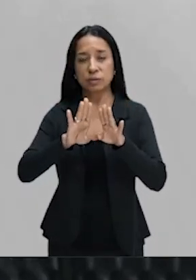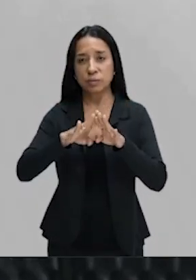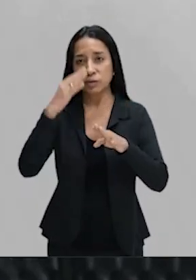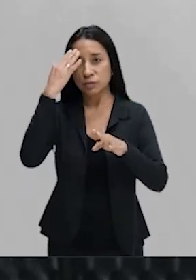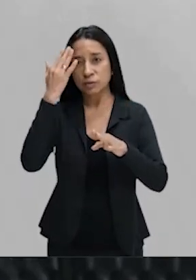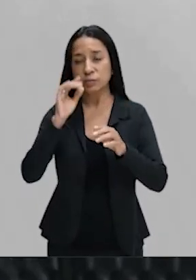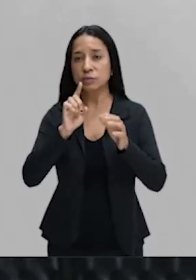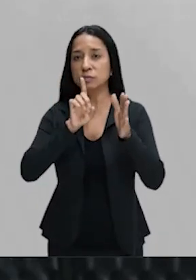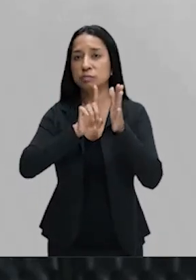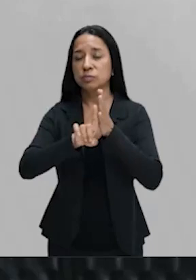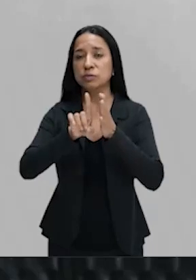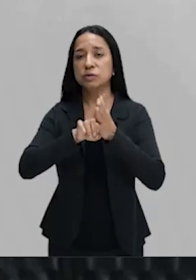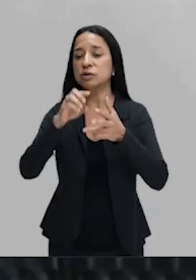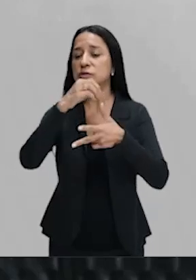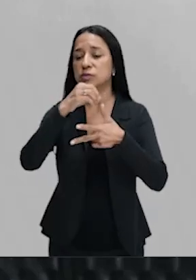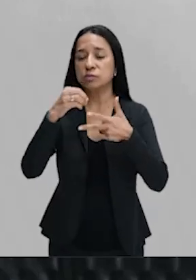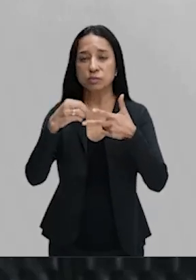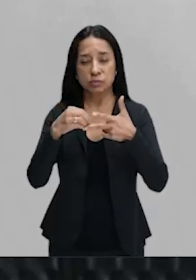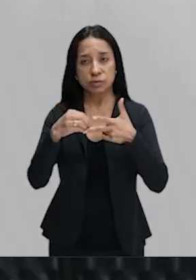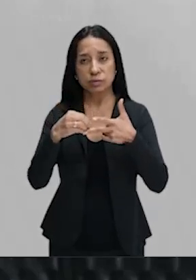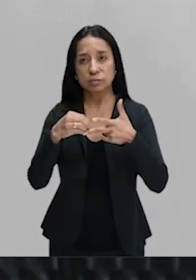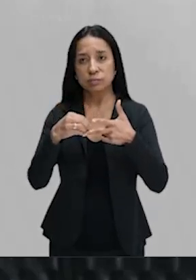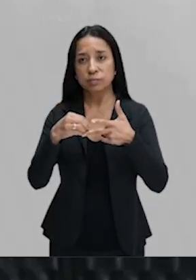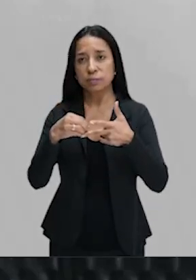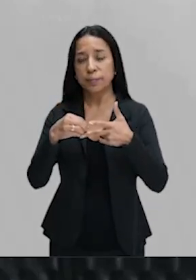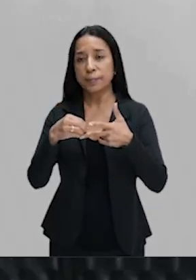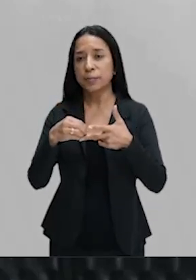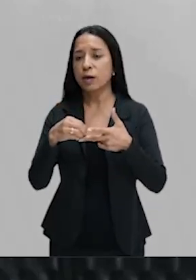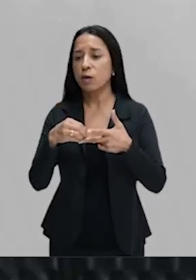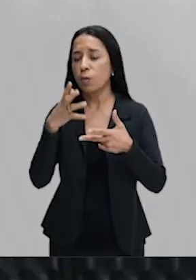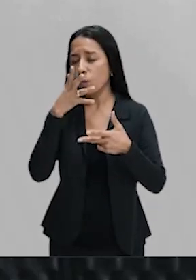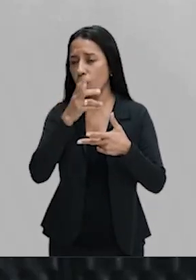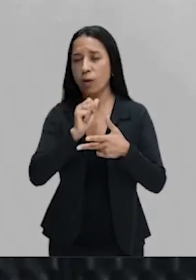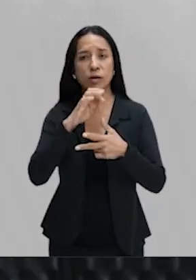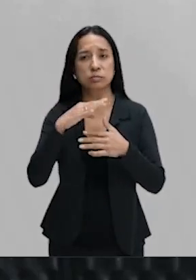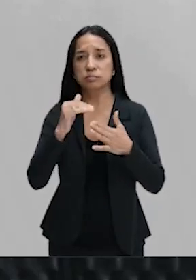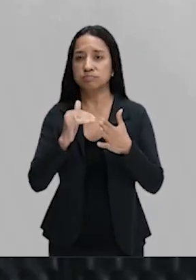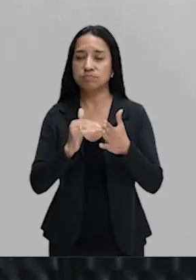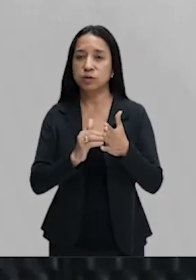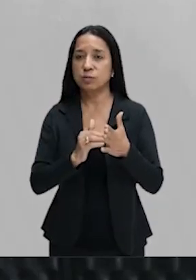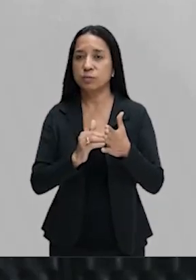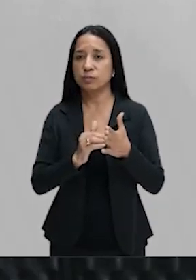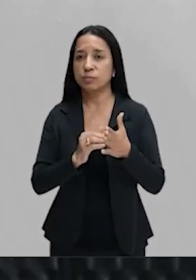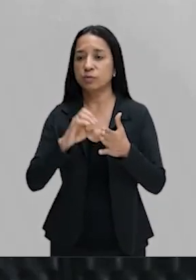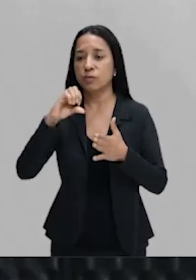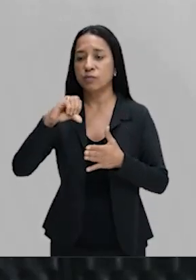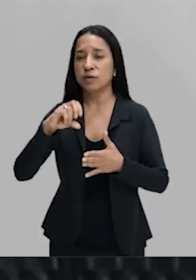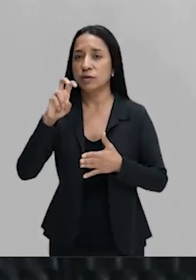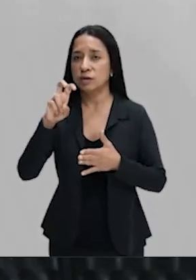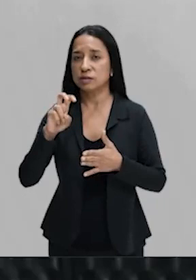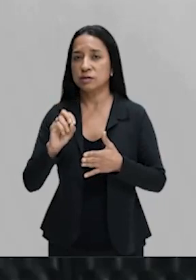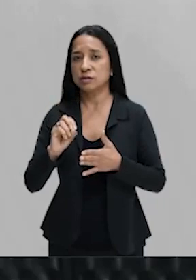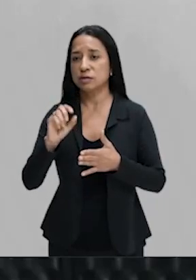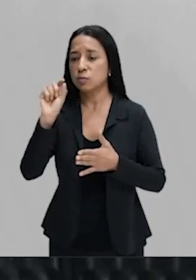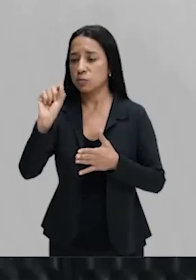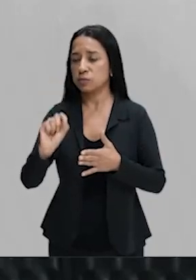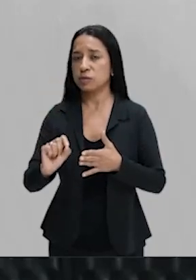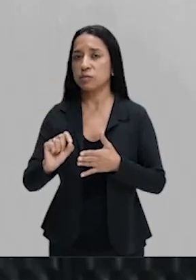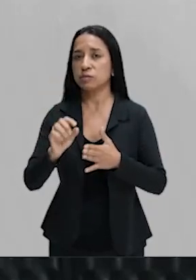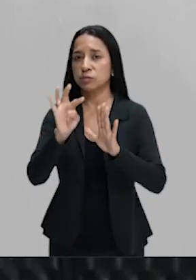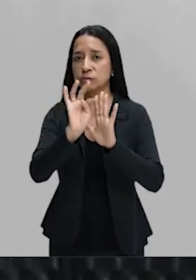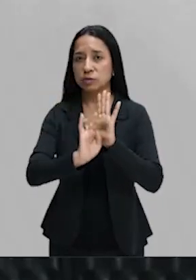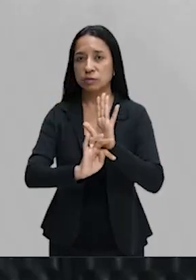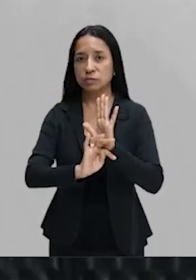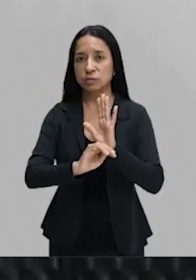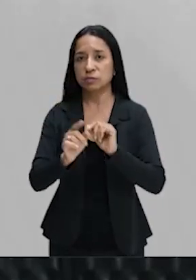as questões do Enem, geralmente, na sua quase totalidade, digamos que 95%, são textos.